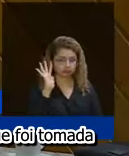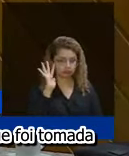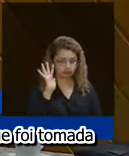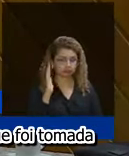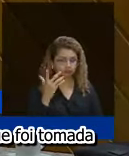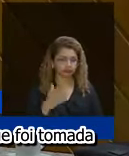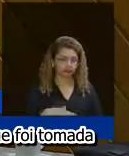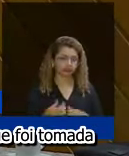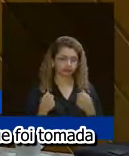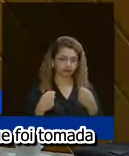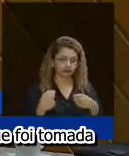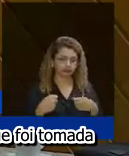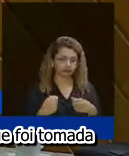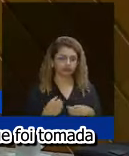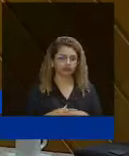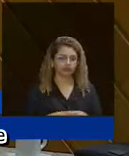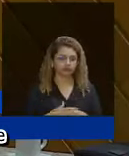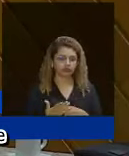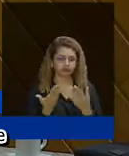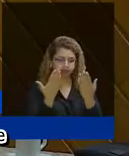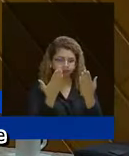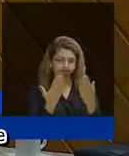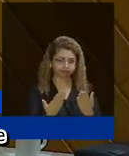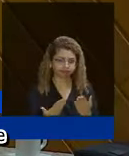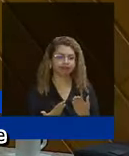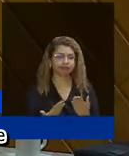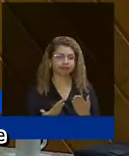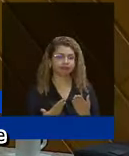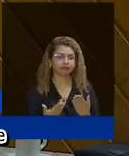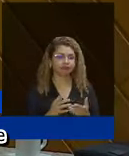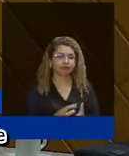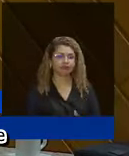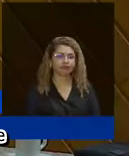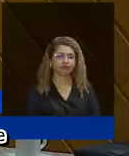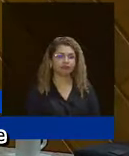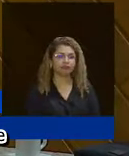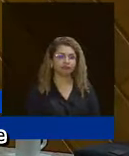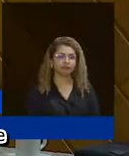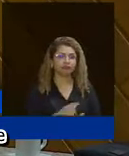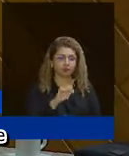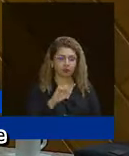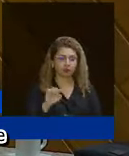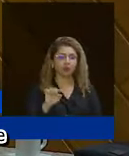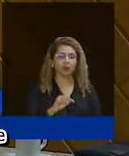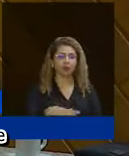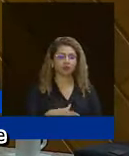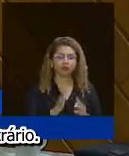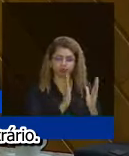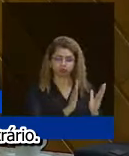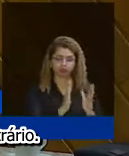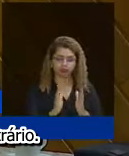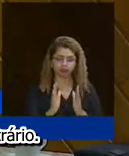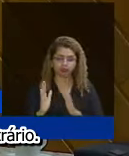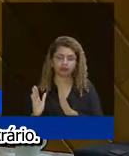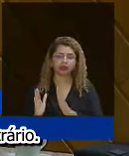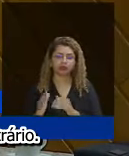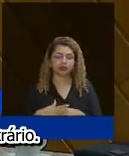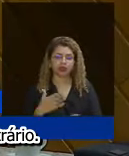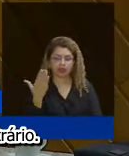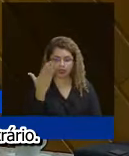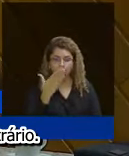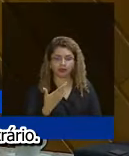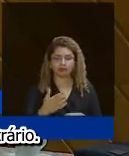embargo de declaração, porque foi tomada em consideração, tá, uma prova como sendo numa ordem cronológica que verdadeiramente não existiu. A prova dos